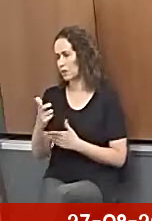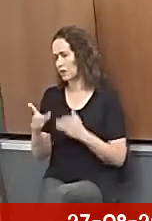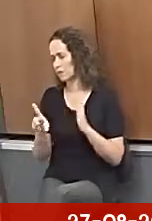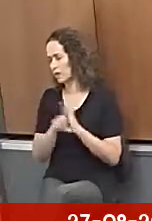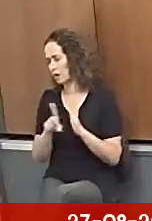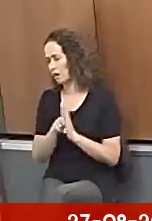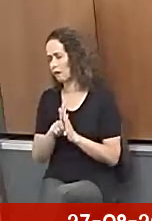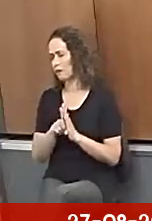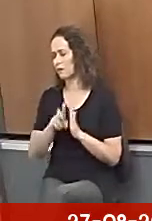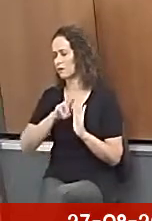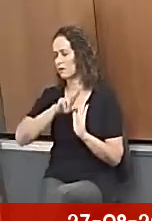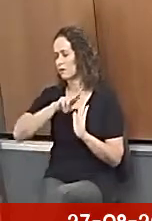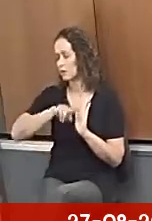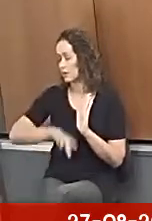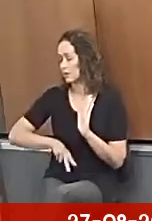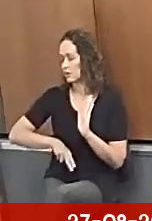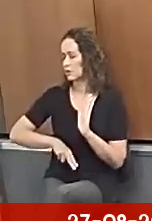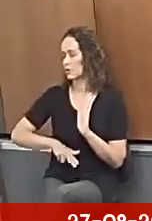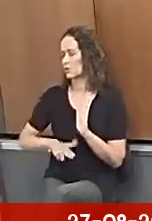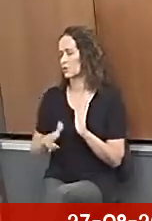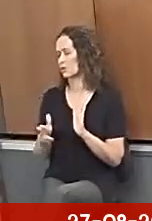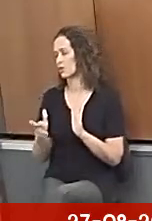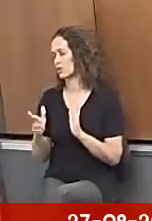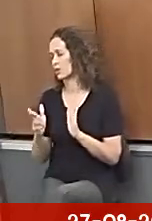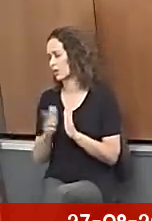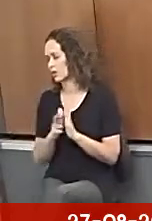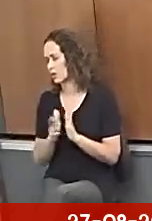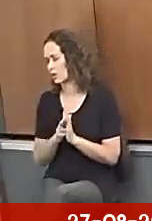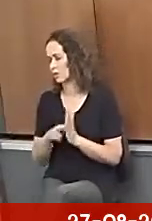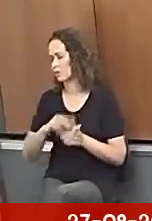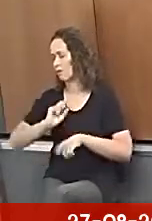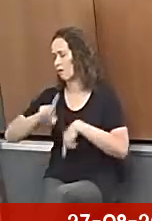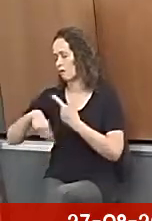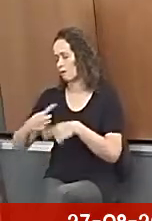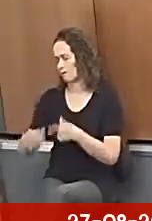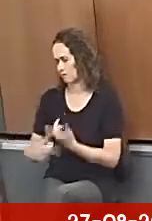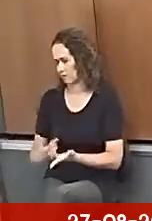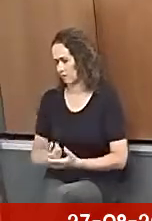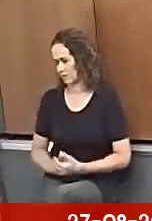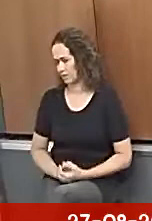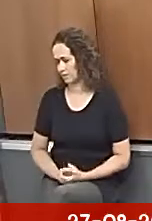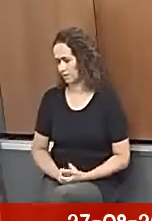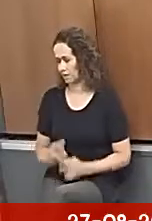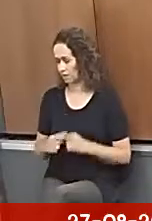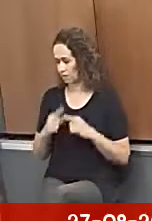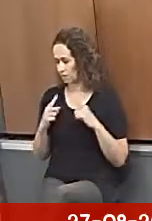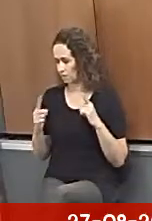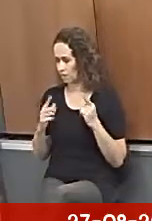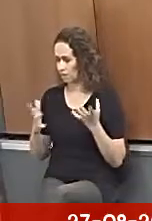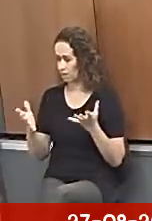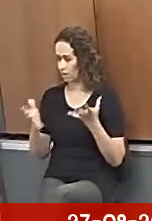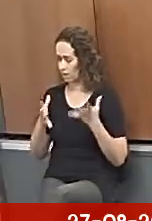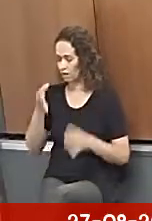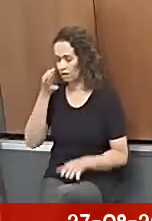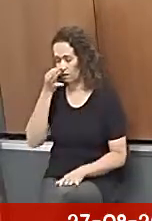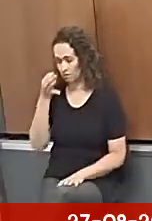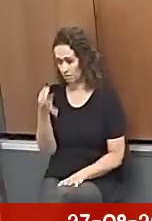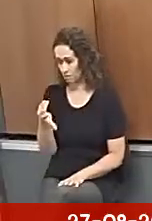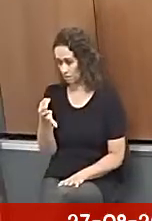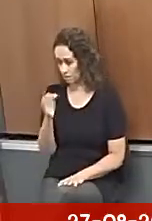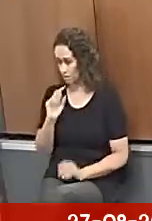questões de requerimento e por aí vai mais pela frente só quero chamar a atenção